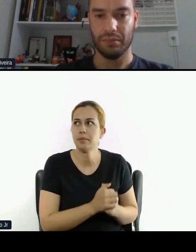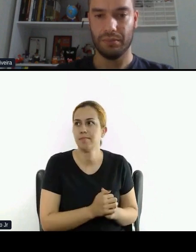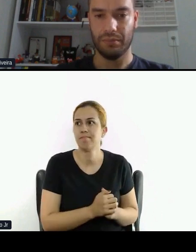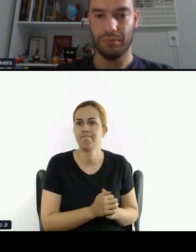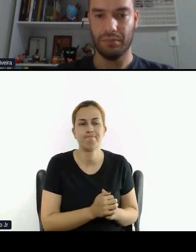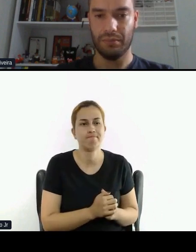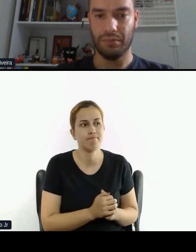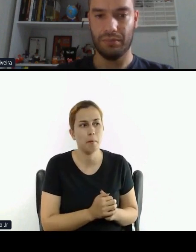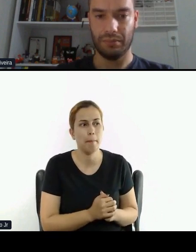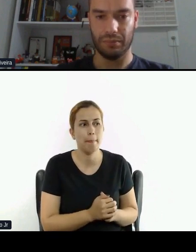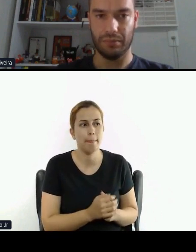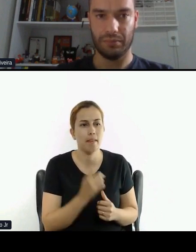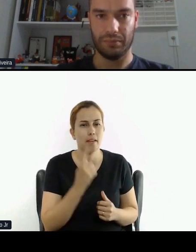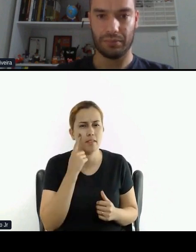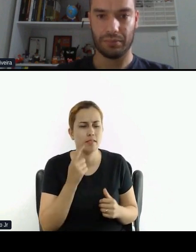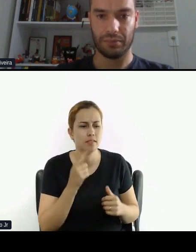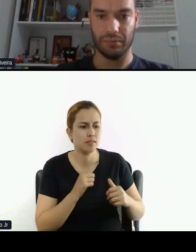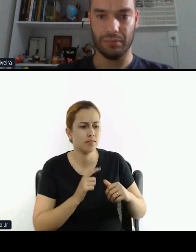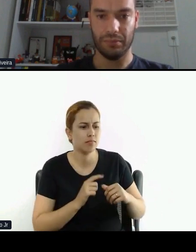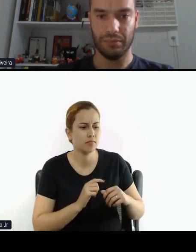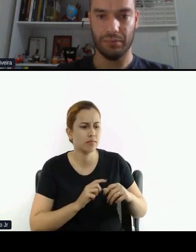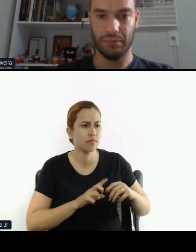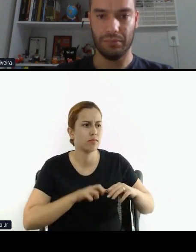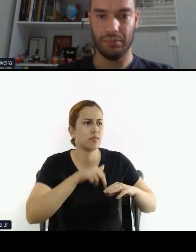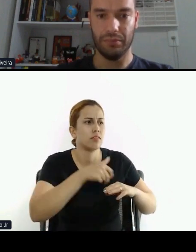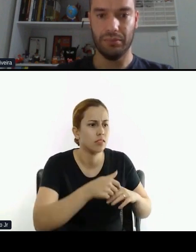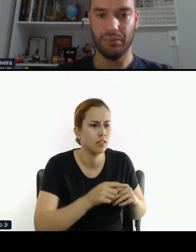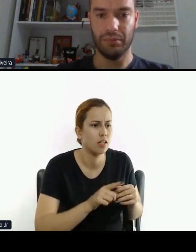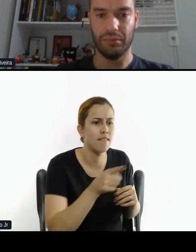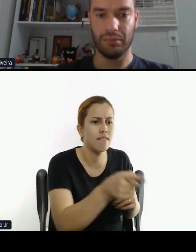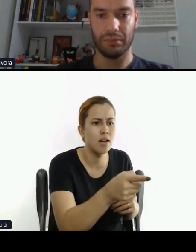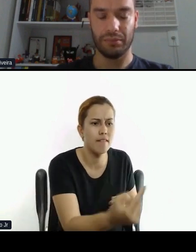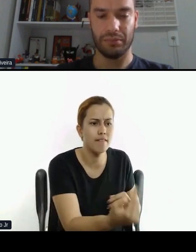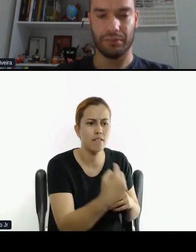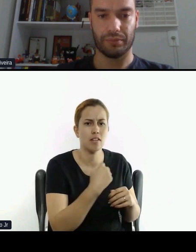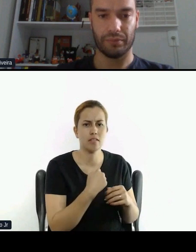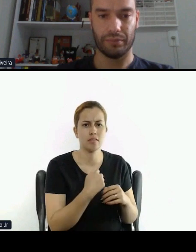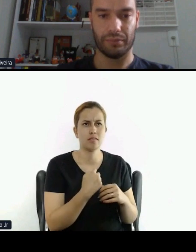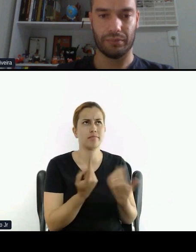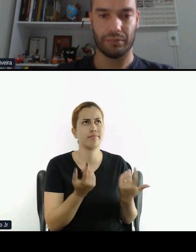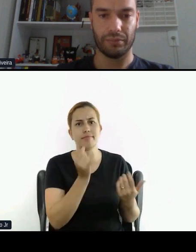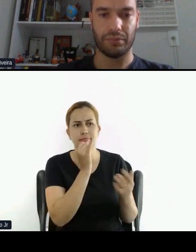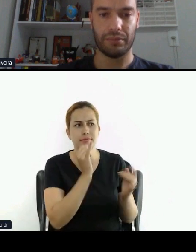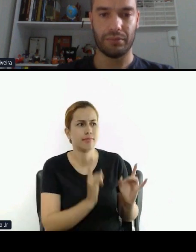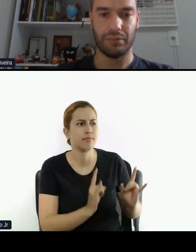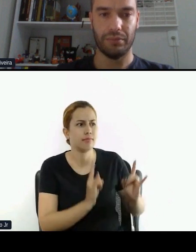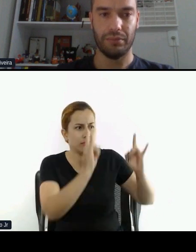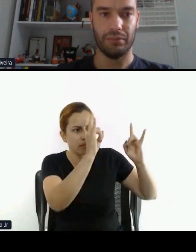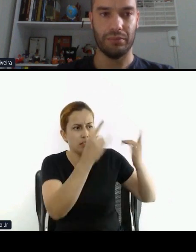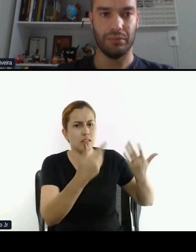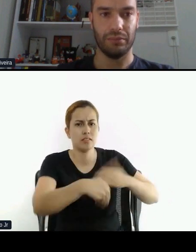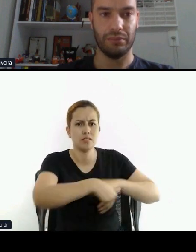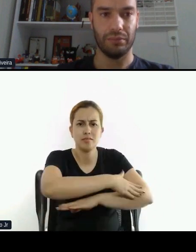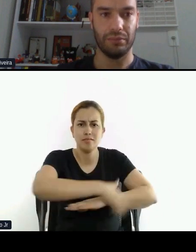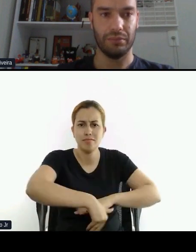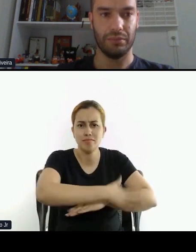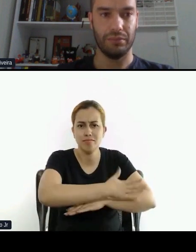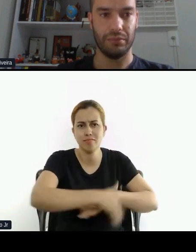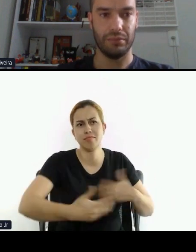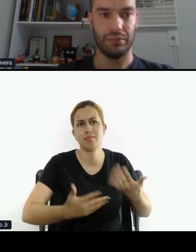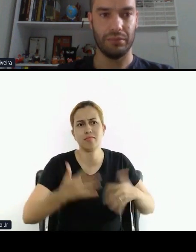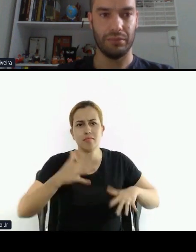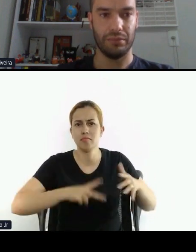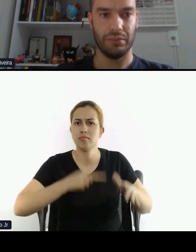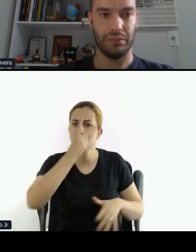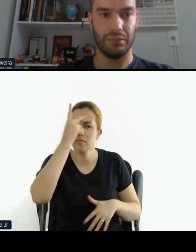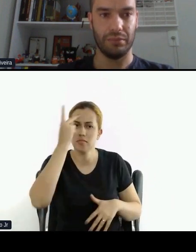essa obstáculo de eu poder ir e vir, né? Em prédios, ruas, avenidas. Então, uma